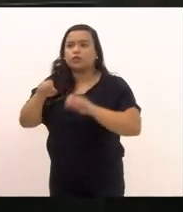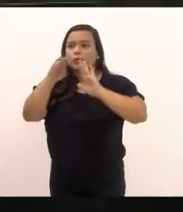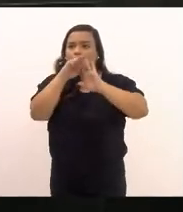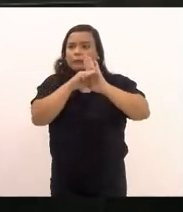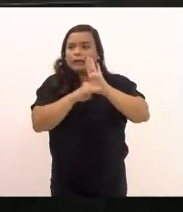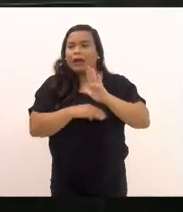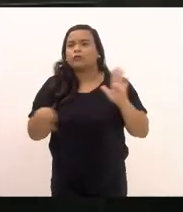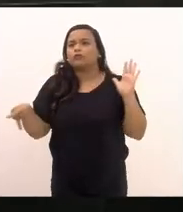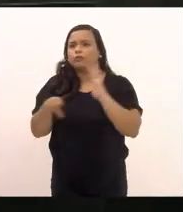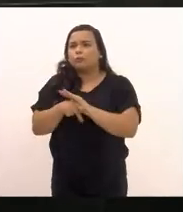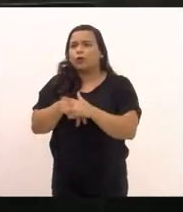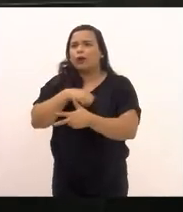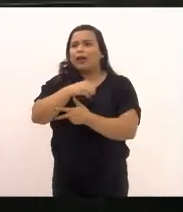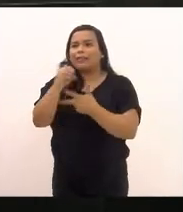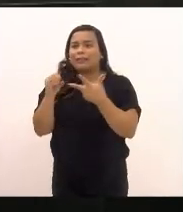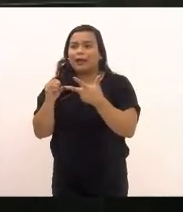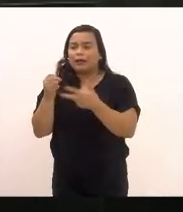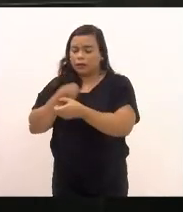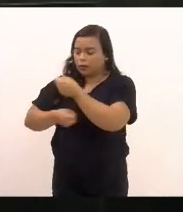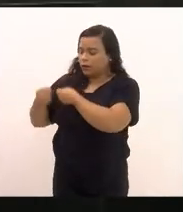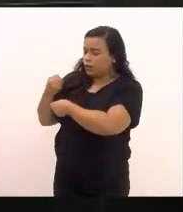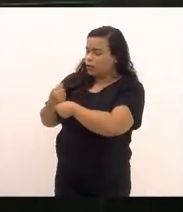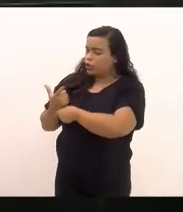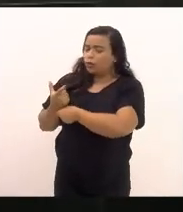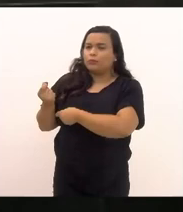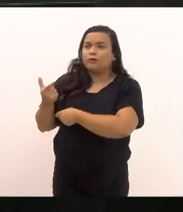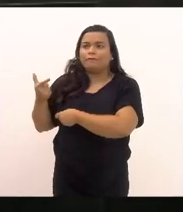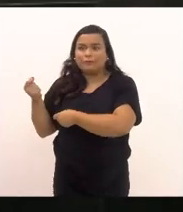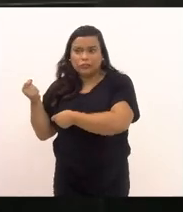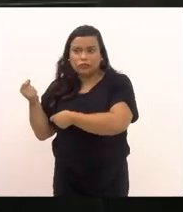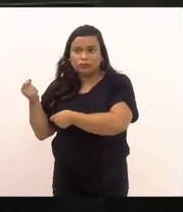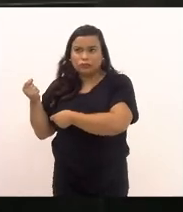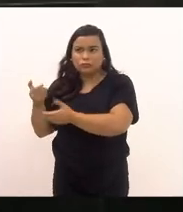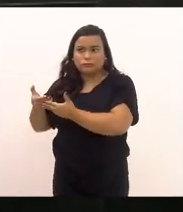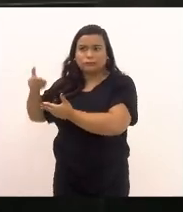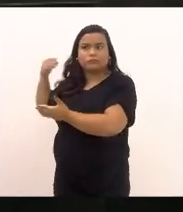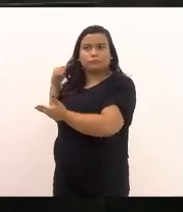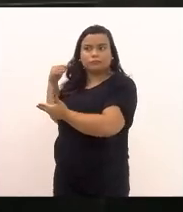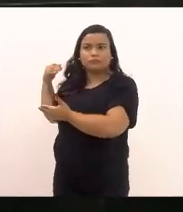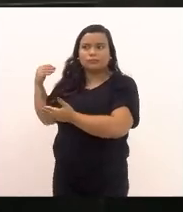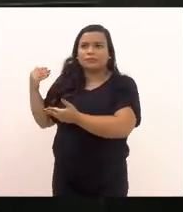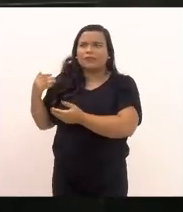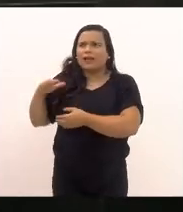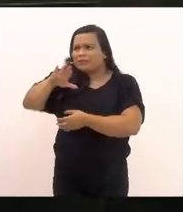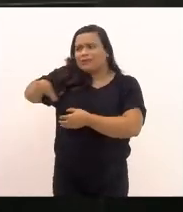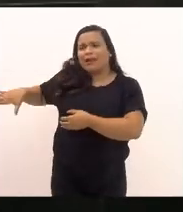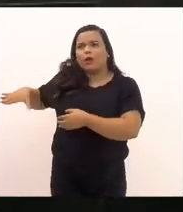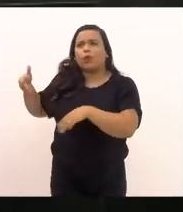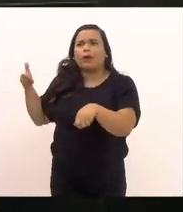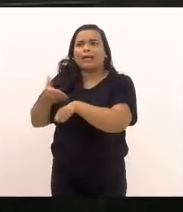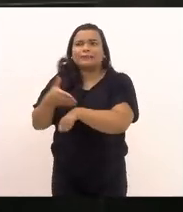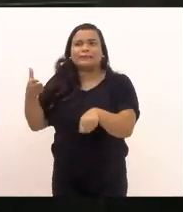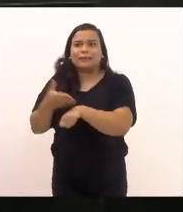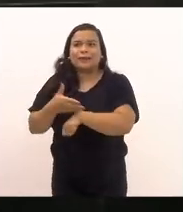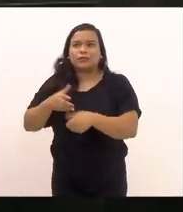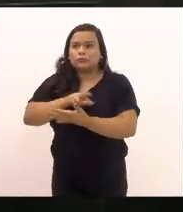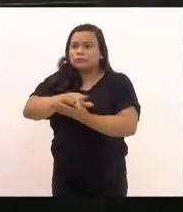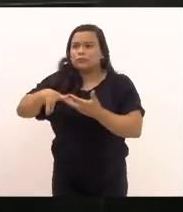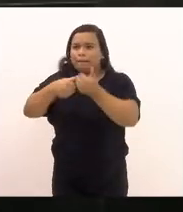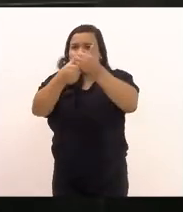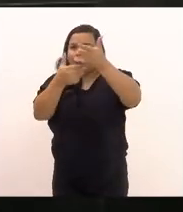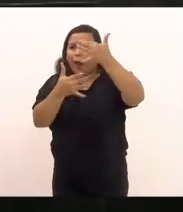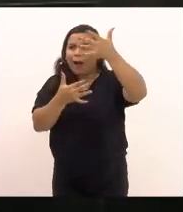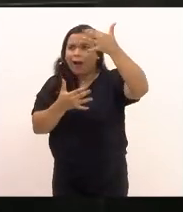de 2020 para trás e negar o acesso aos assim, a série histórica